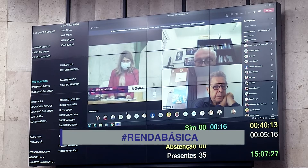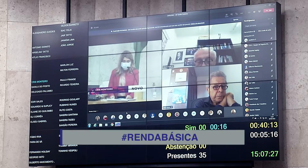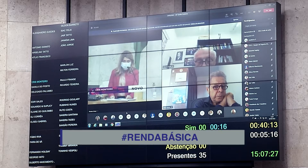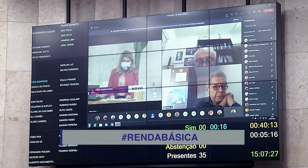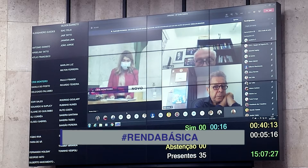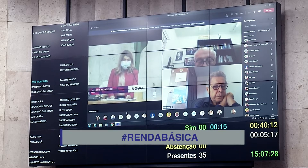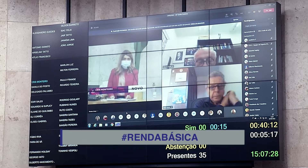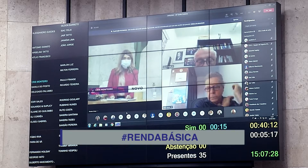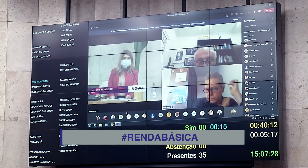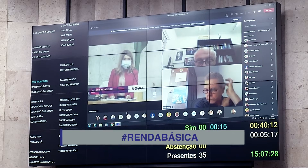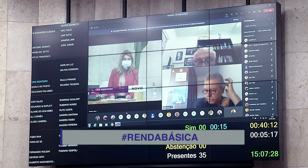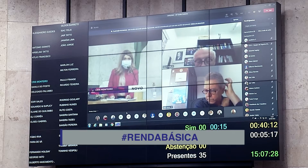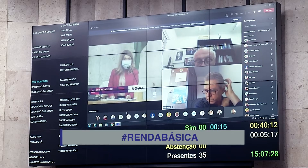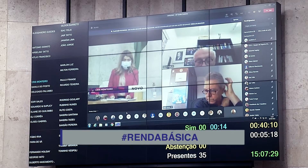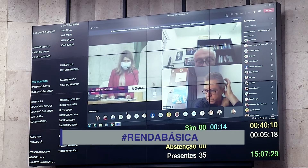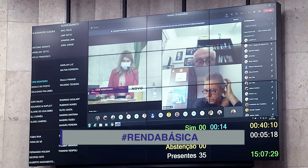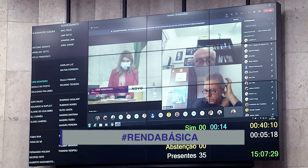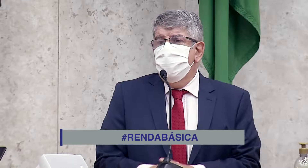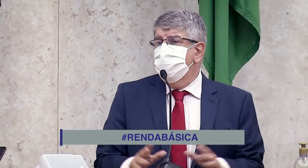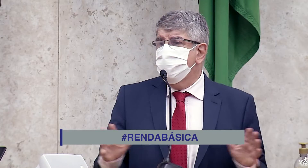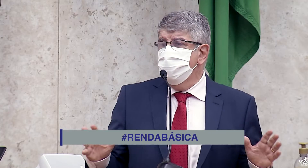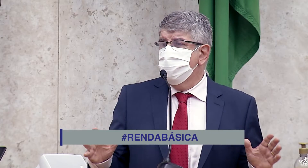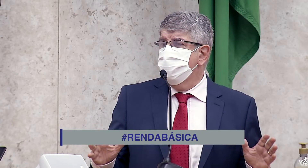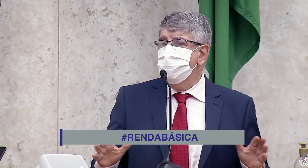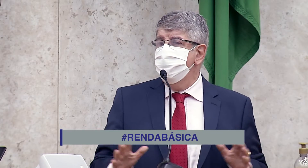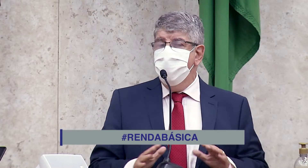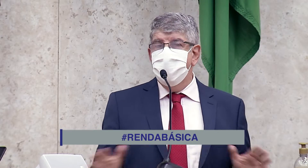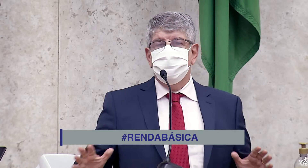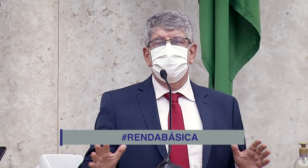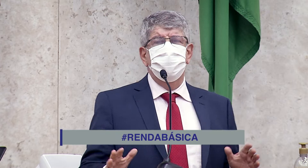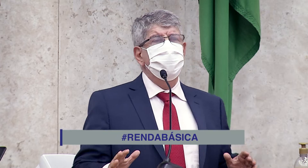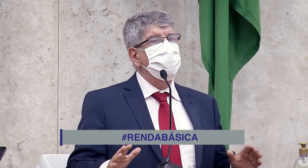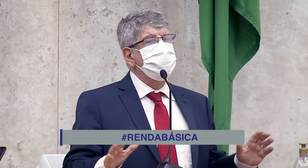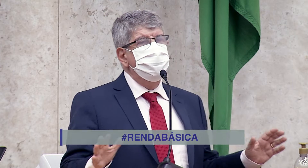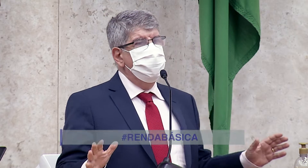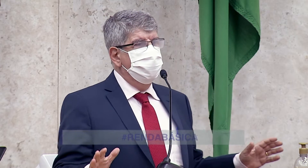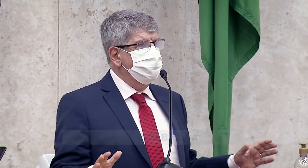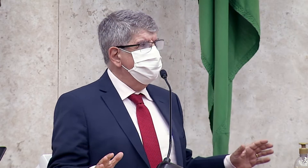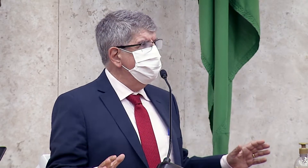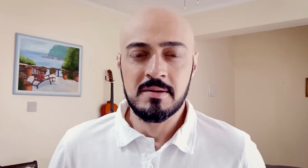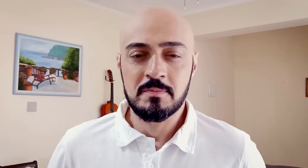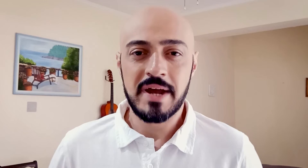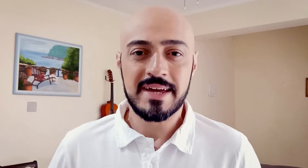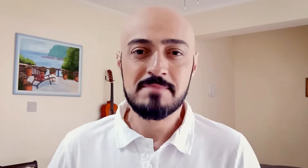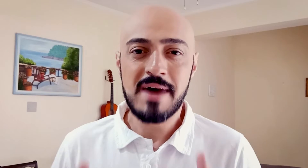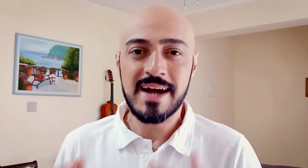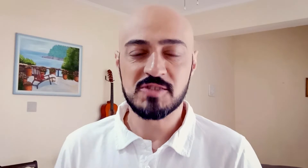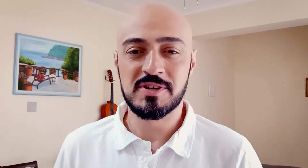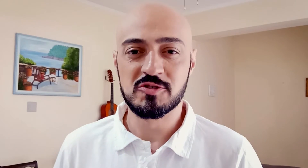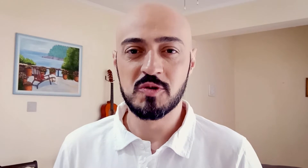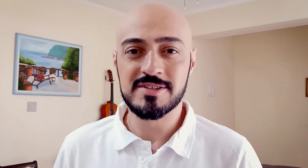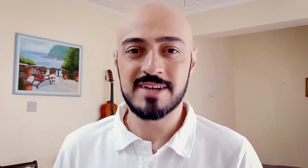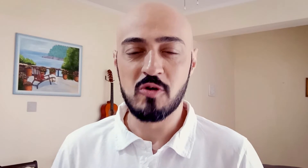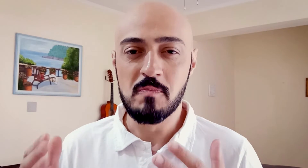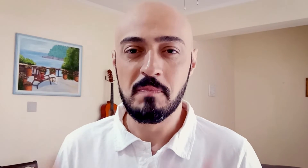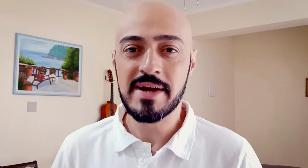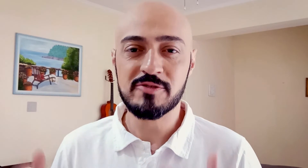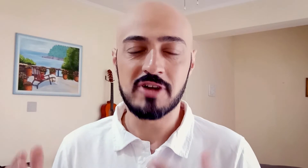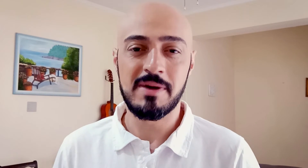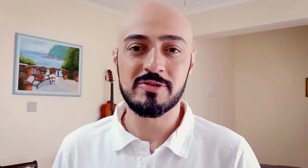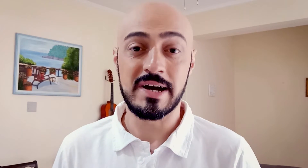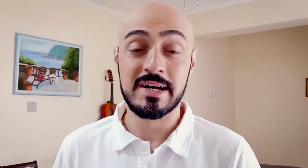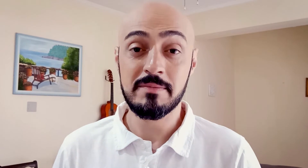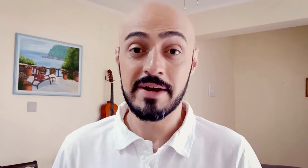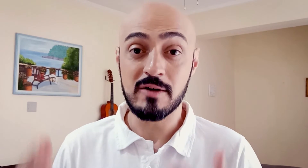as doses enviadas pelo governo federal sejam insuficientes para a cidade. Para que mais pessoas